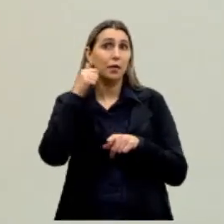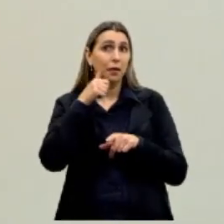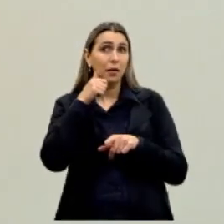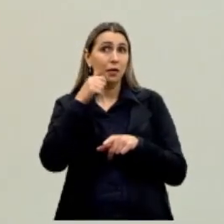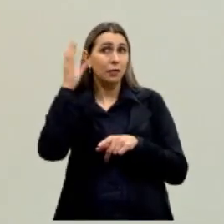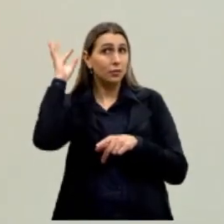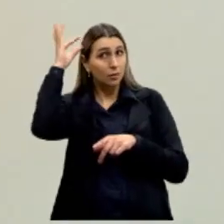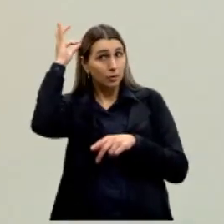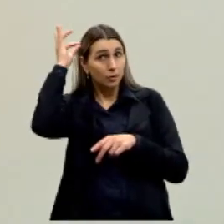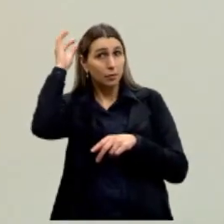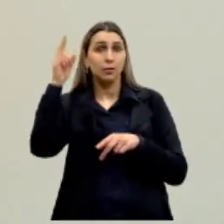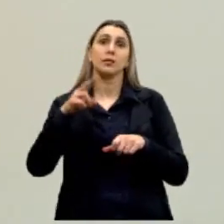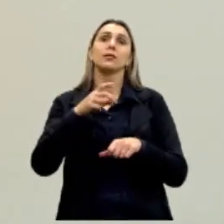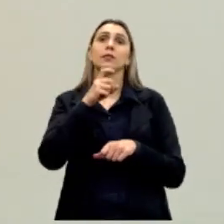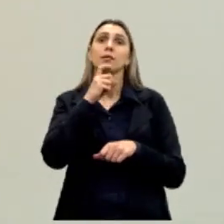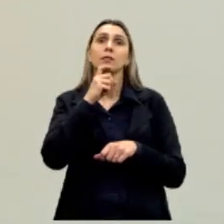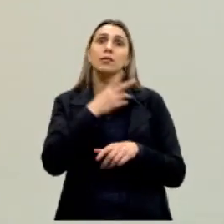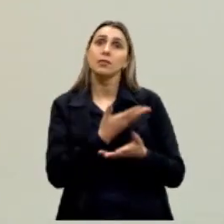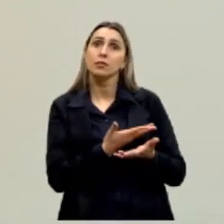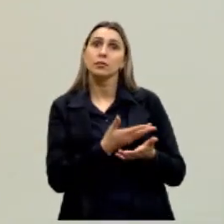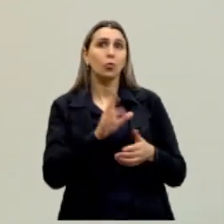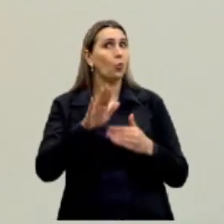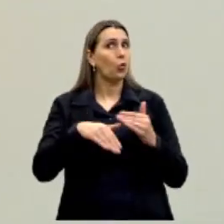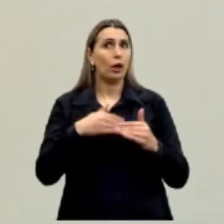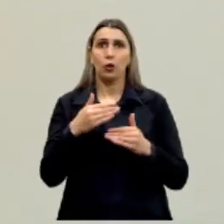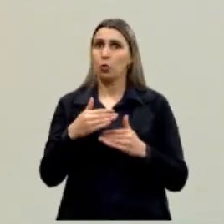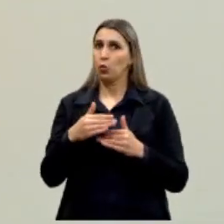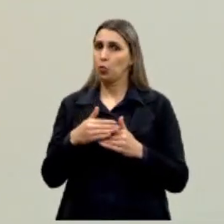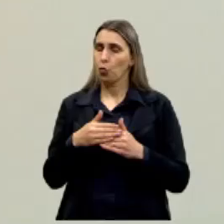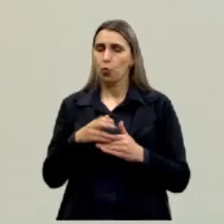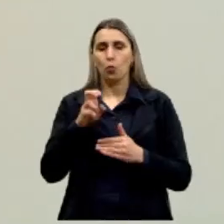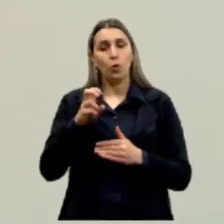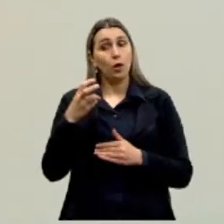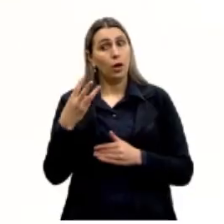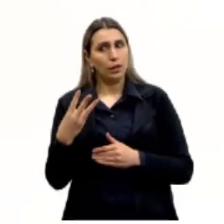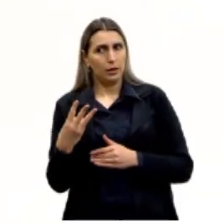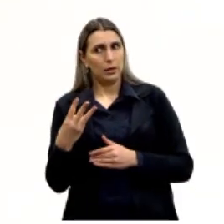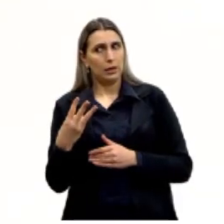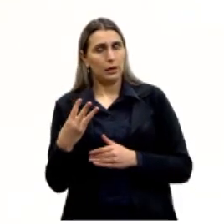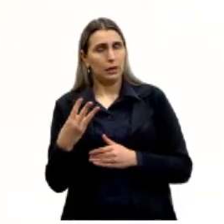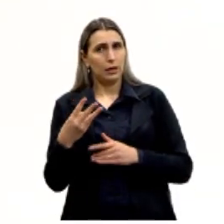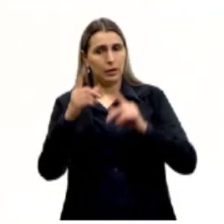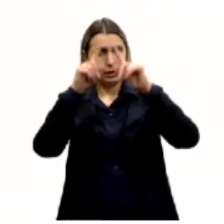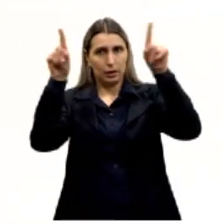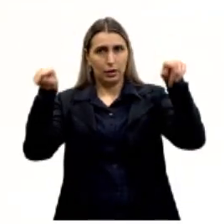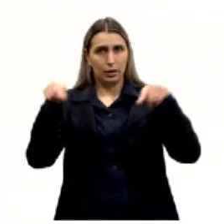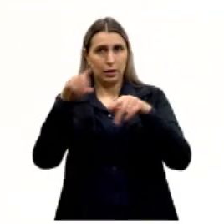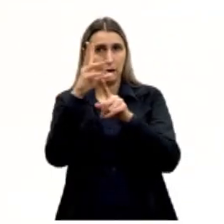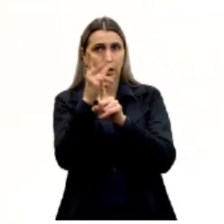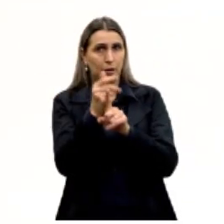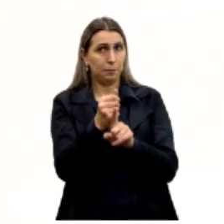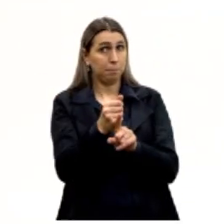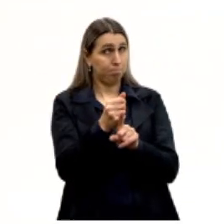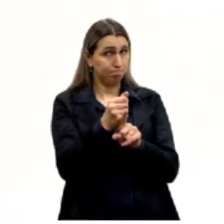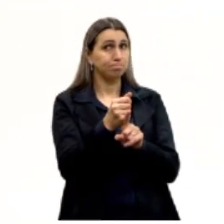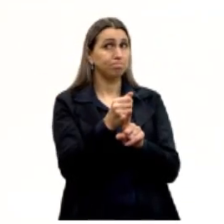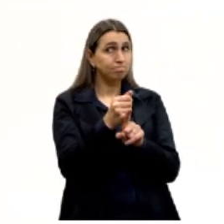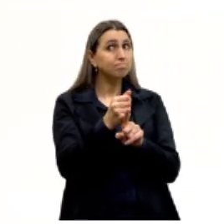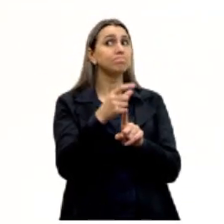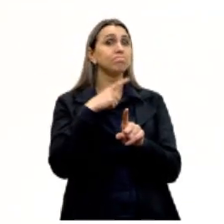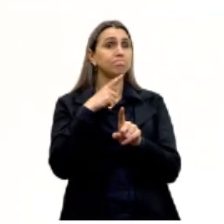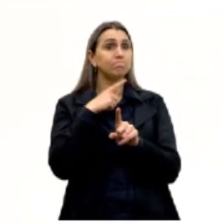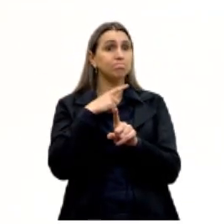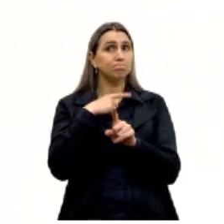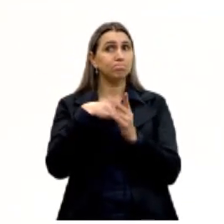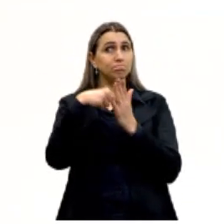mulher de cabelos verdes não são todas as 53 obras então Aqui estamos